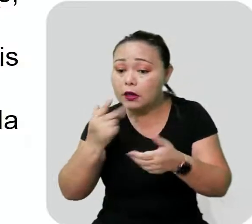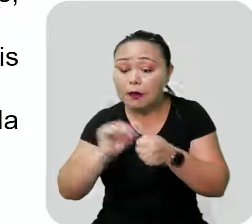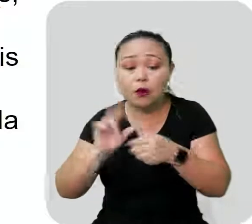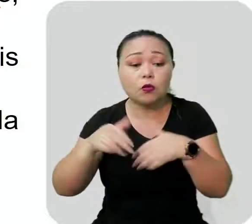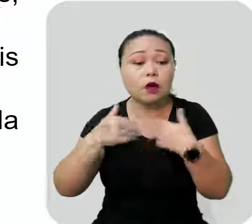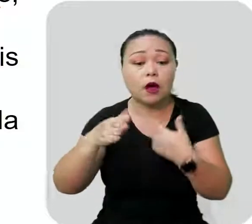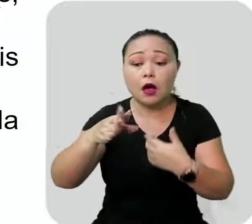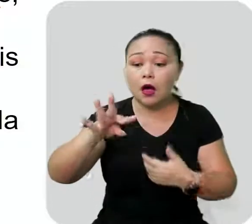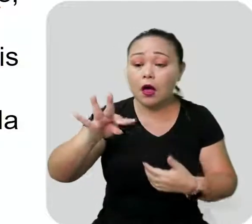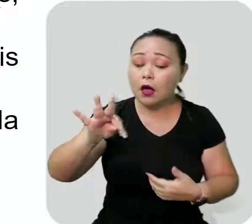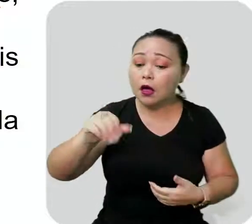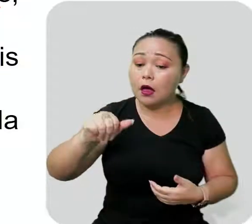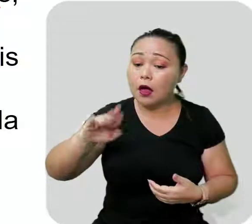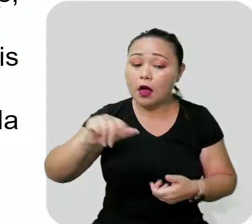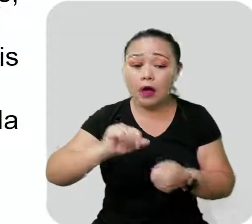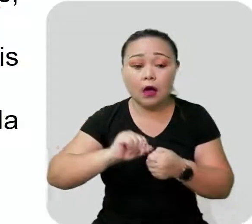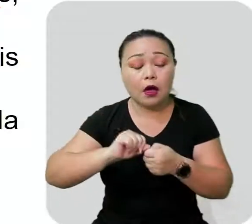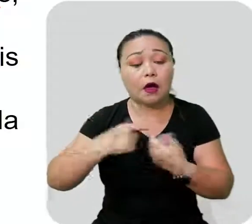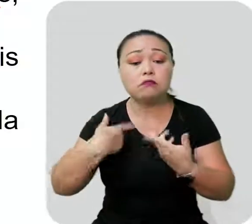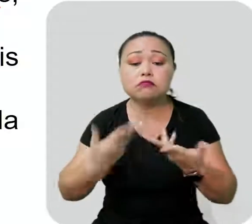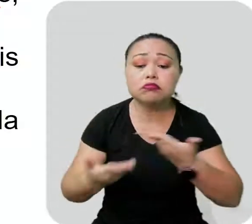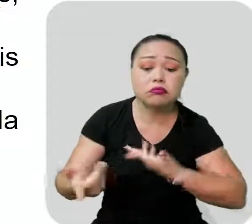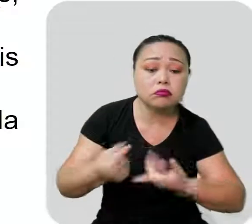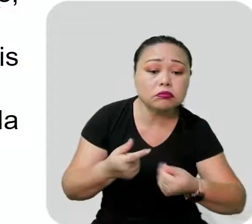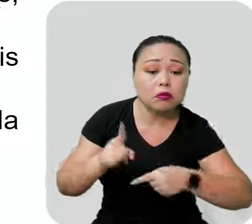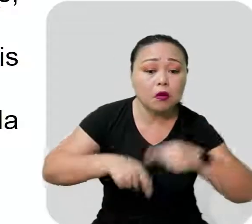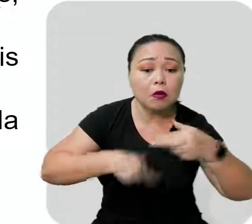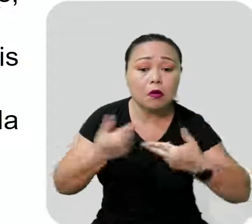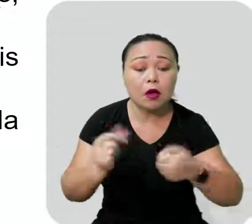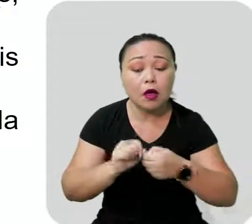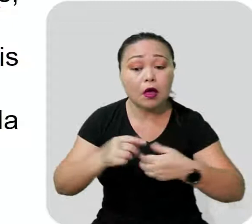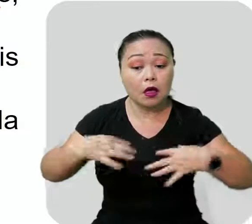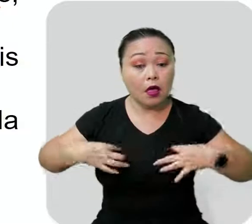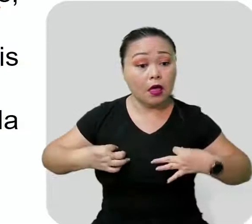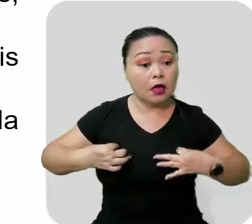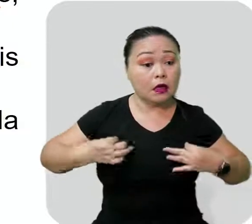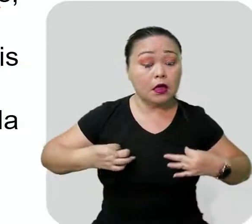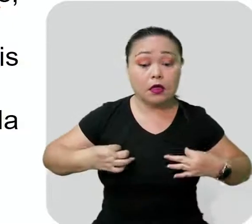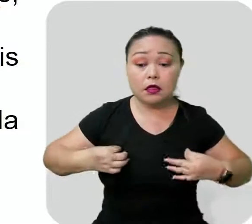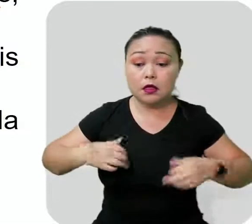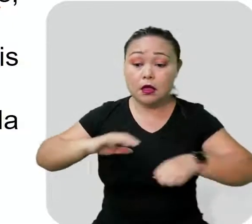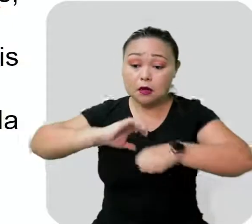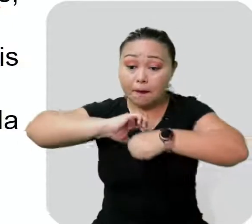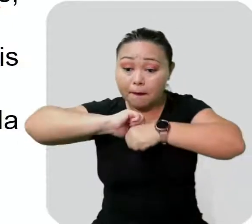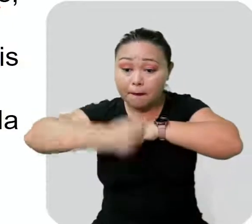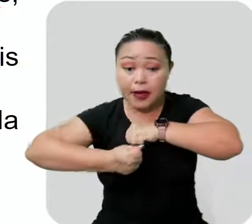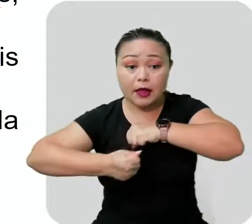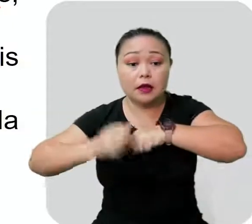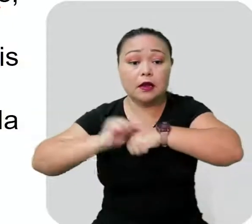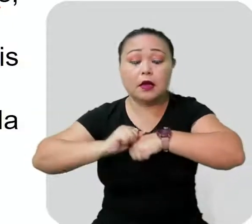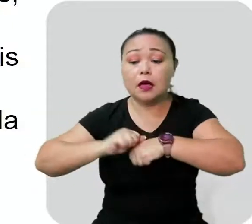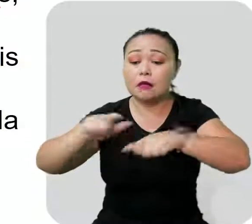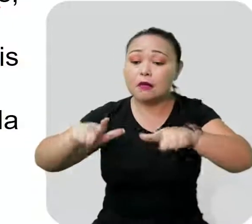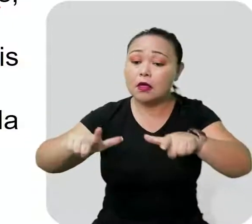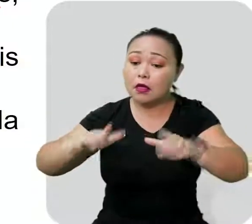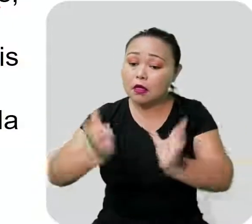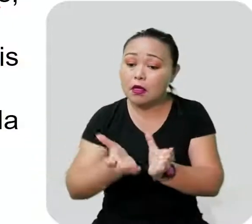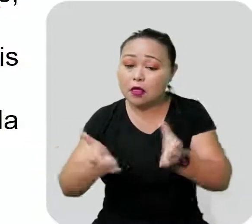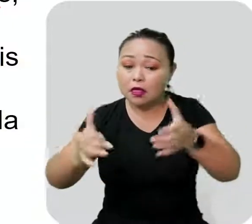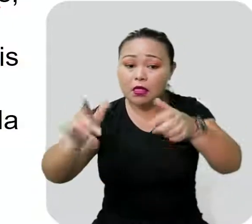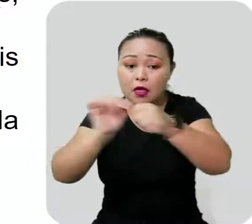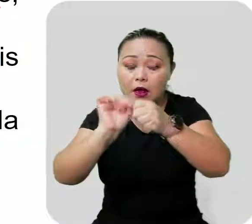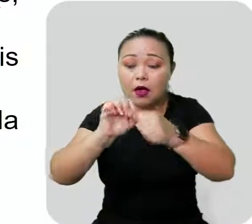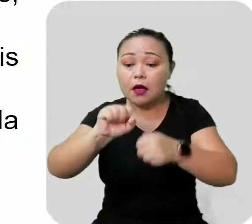isso no tecido peles cerâmica sal o ouro EA prata quem que eu estou falando dos astecas